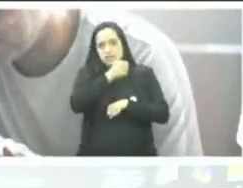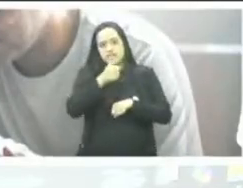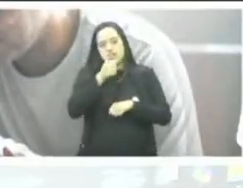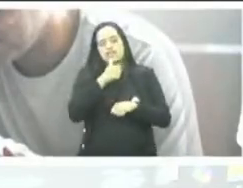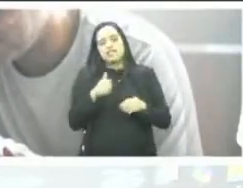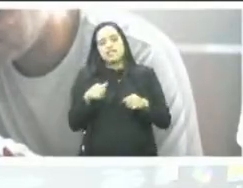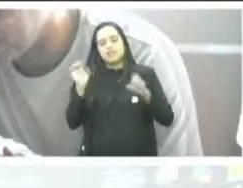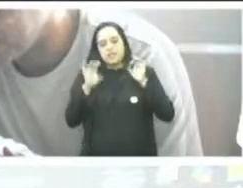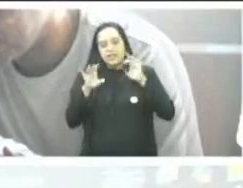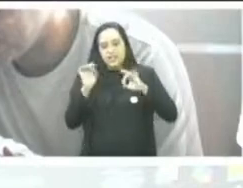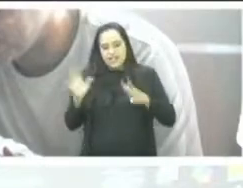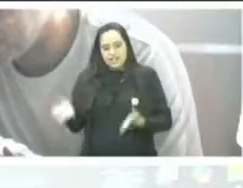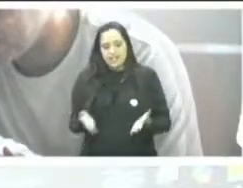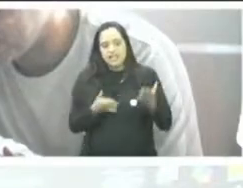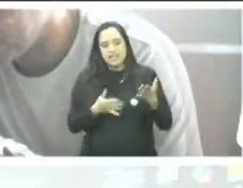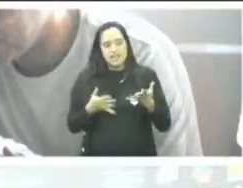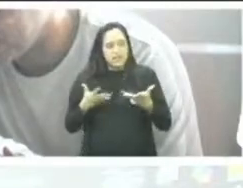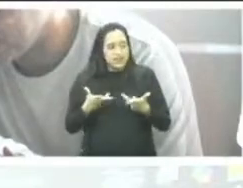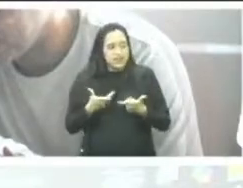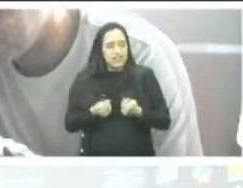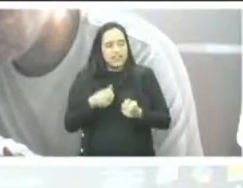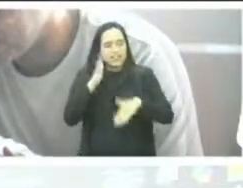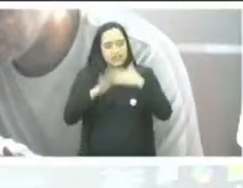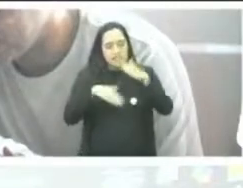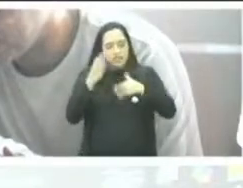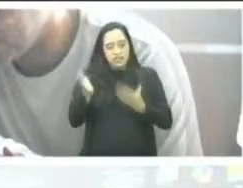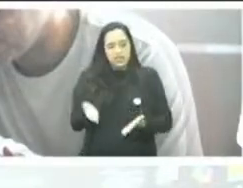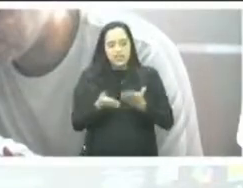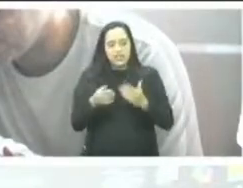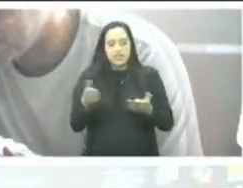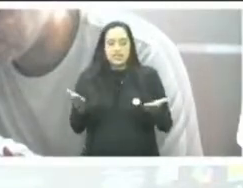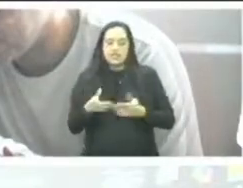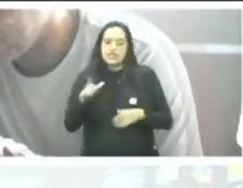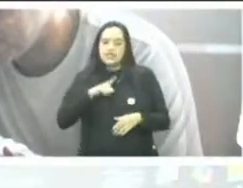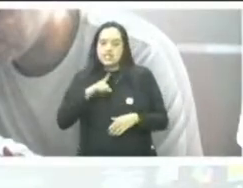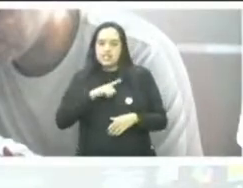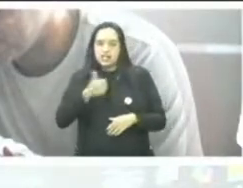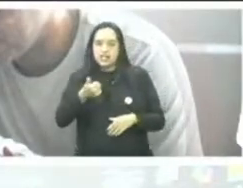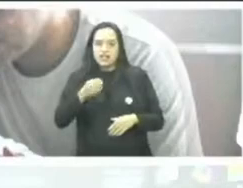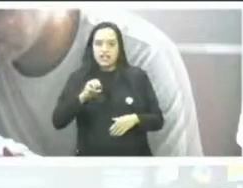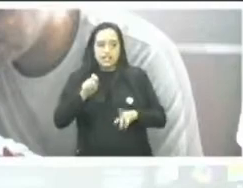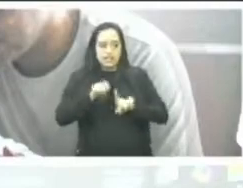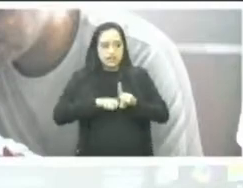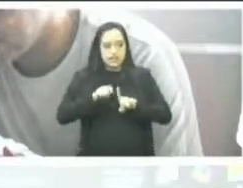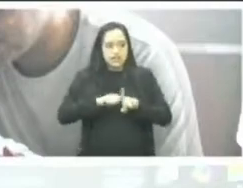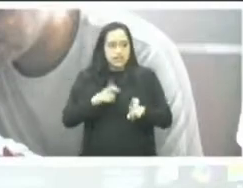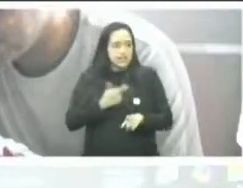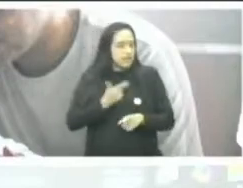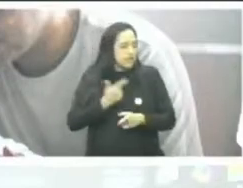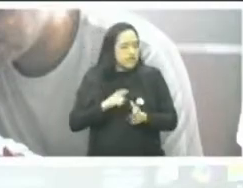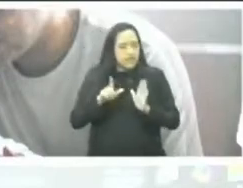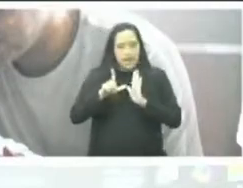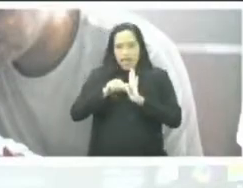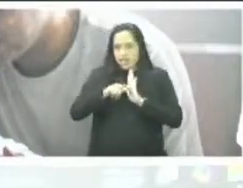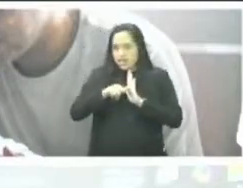que é sensacional para o desenvolvimento dela. Hoje ela está com 10 meses, não tem nenhum tipo de atraso, muito pelo